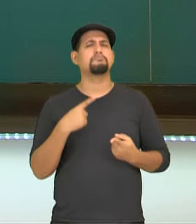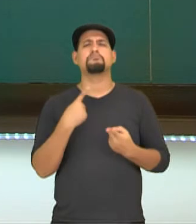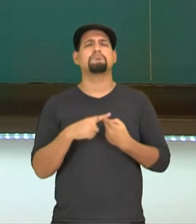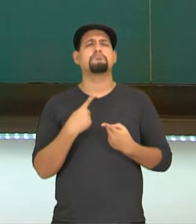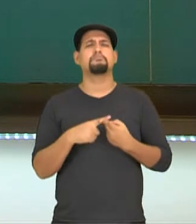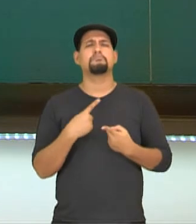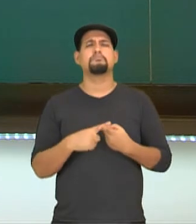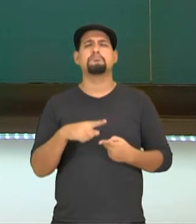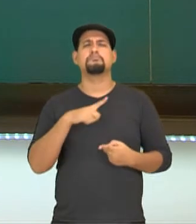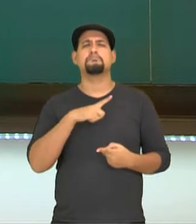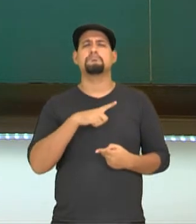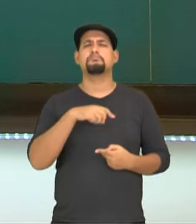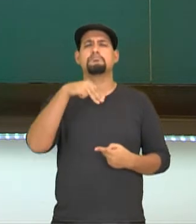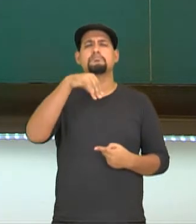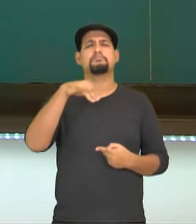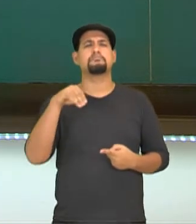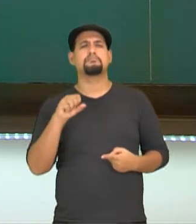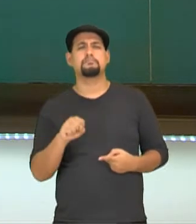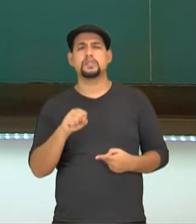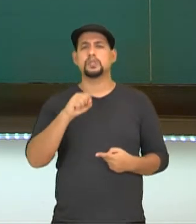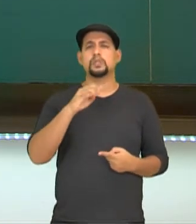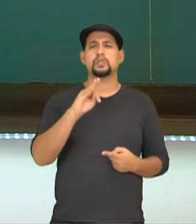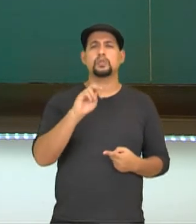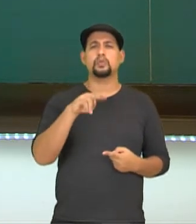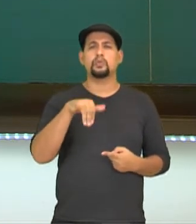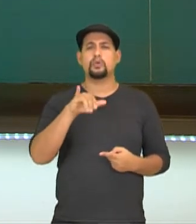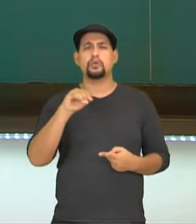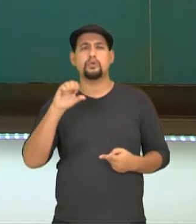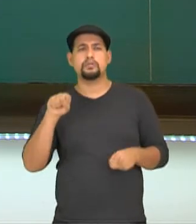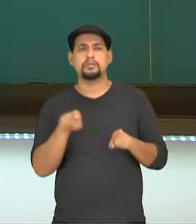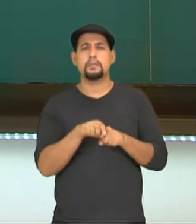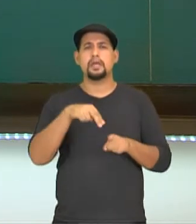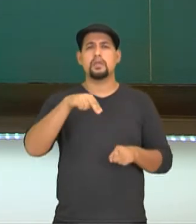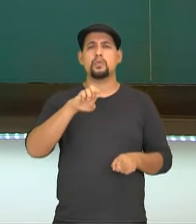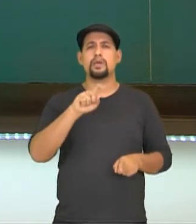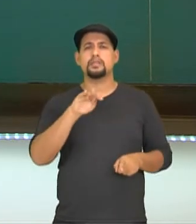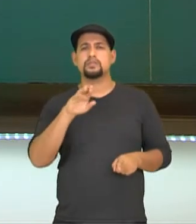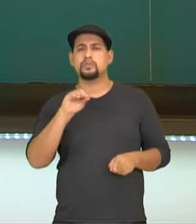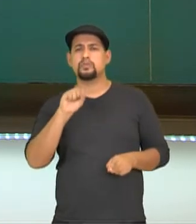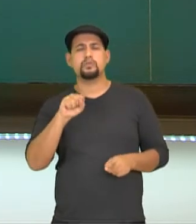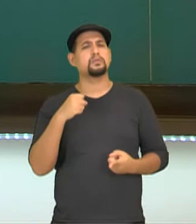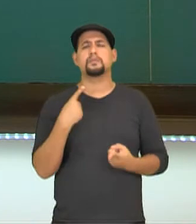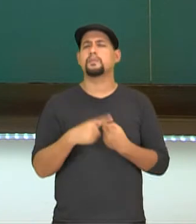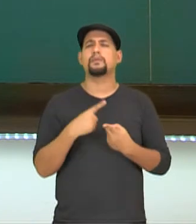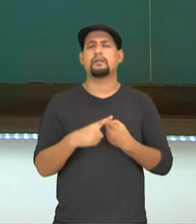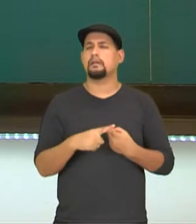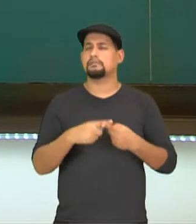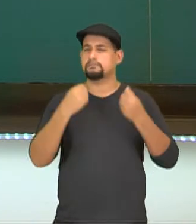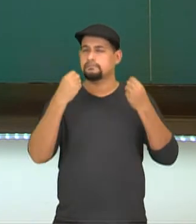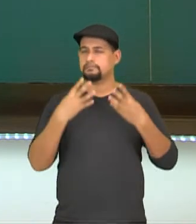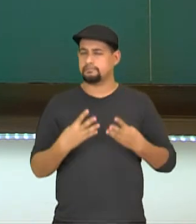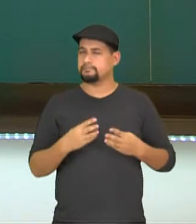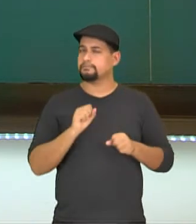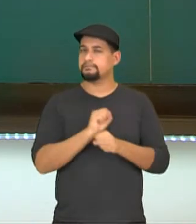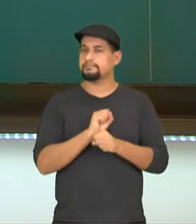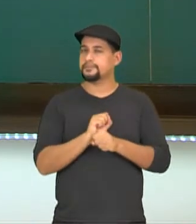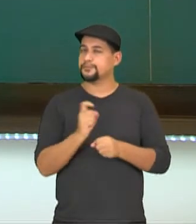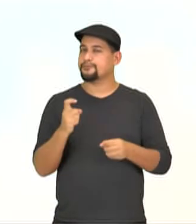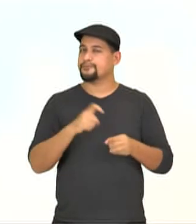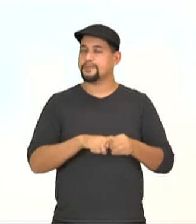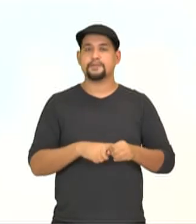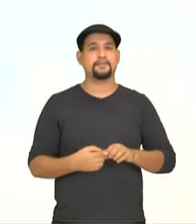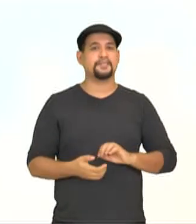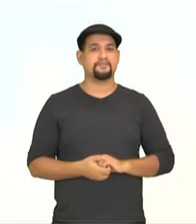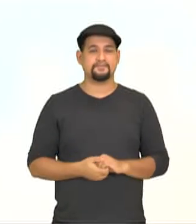que aí nós temos a utilização, o uso desses pronomes aí do possessivo tônico, tá? Um tempinho, já voltamos